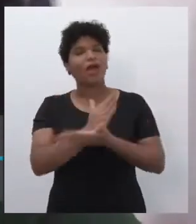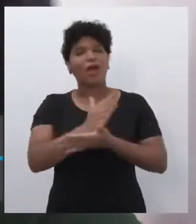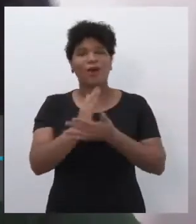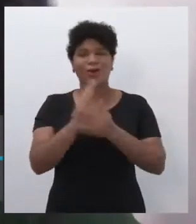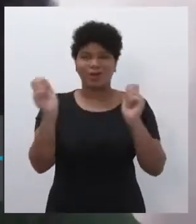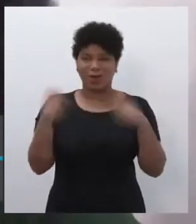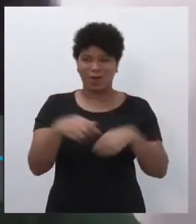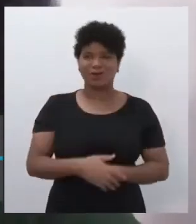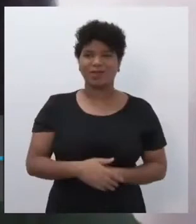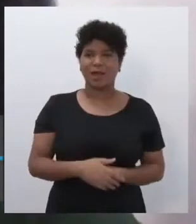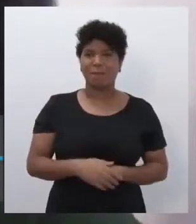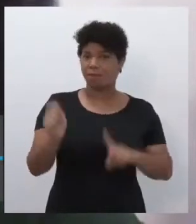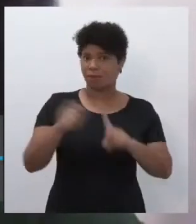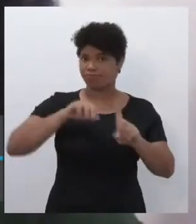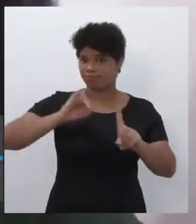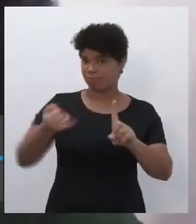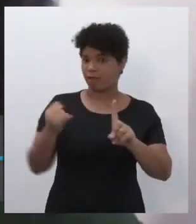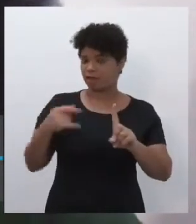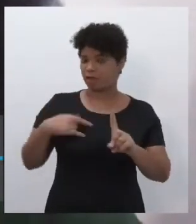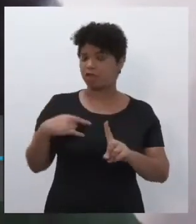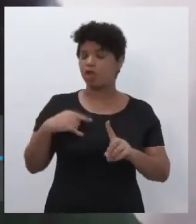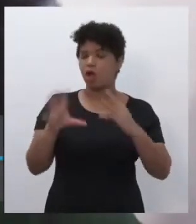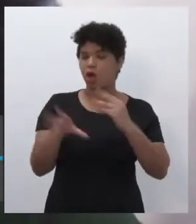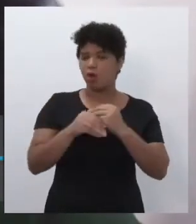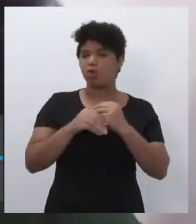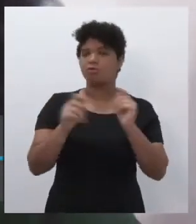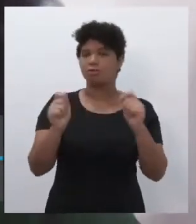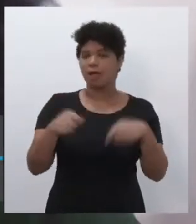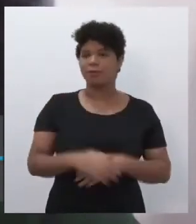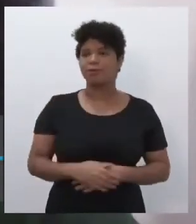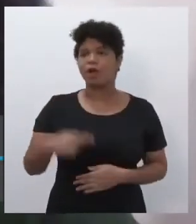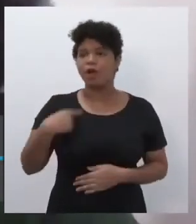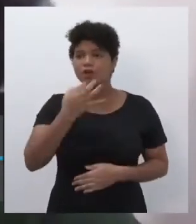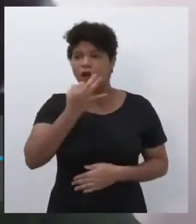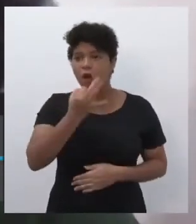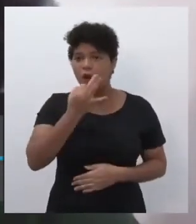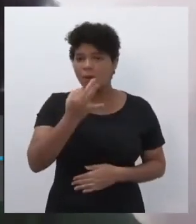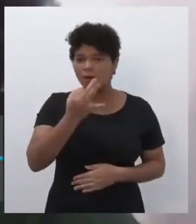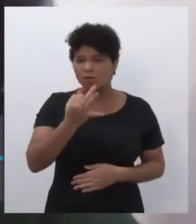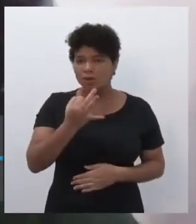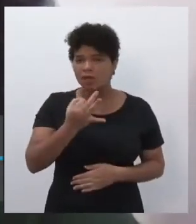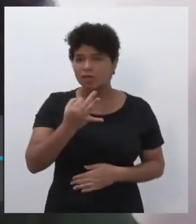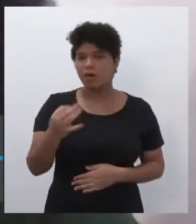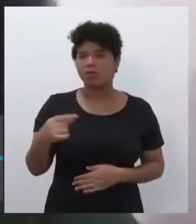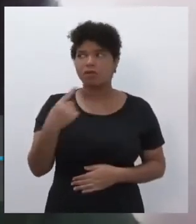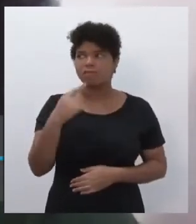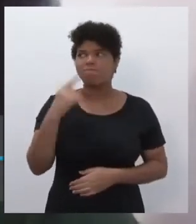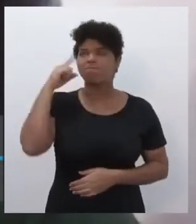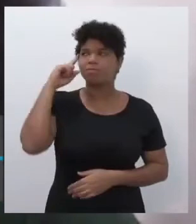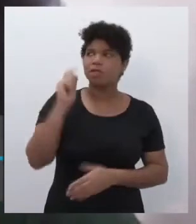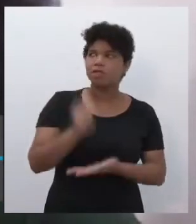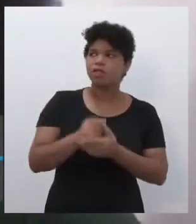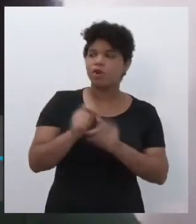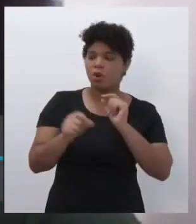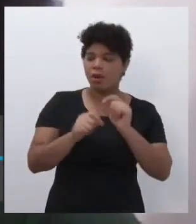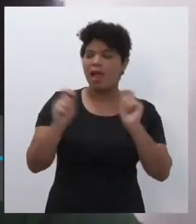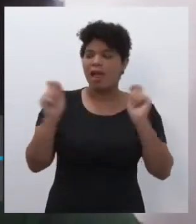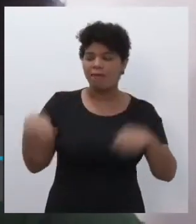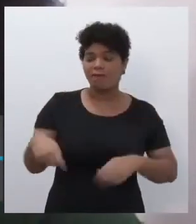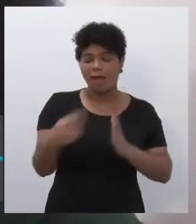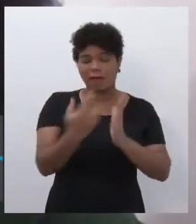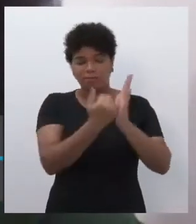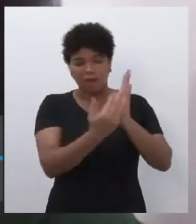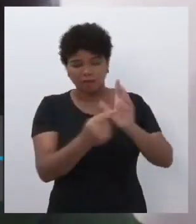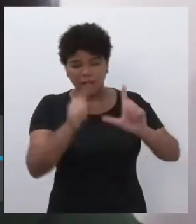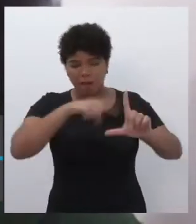recuperação intensiva de janeiro. Então, nossa sugestão é trabalhar esse infográfico, como eu citei anteriormente, como um recurso